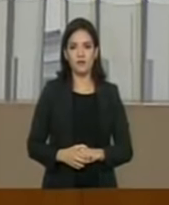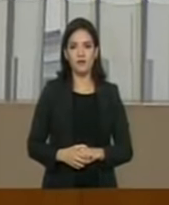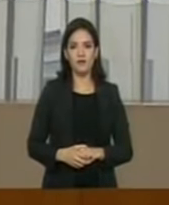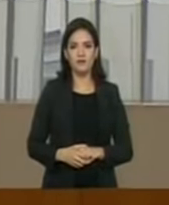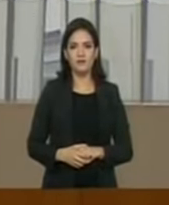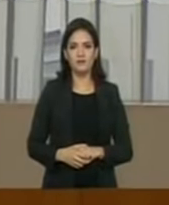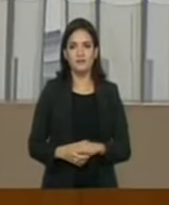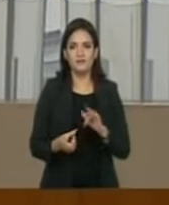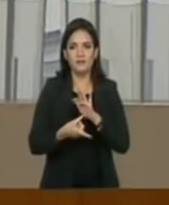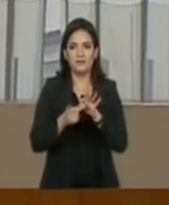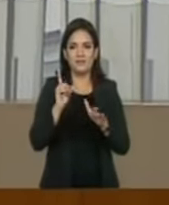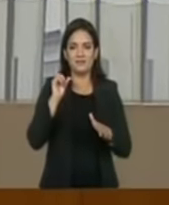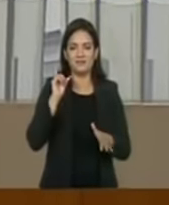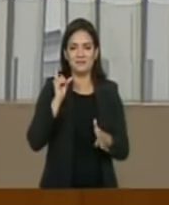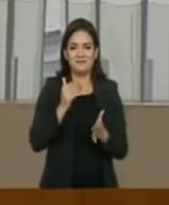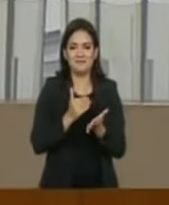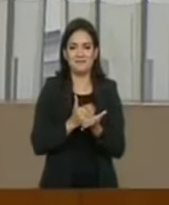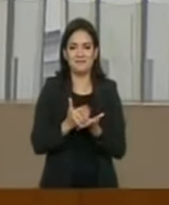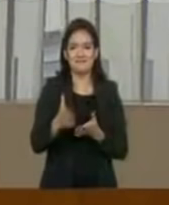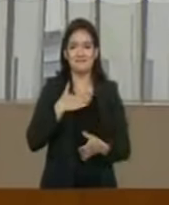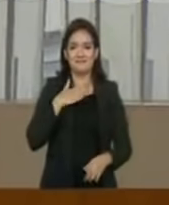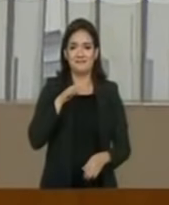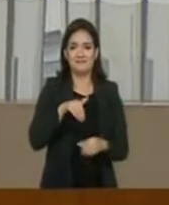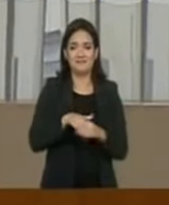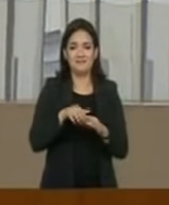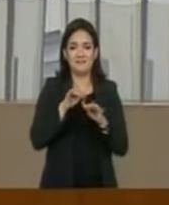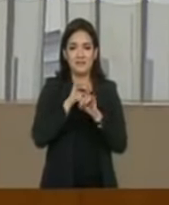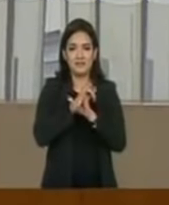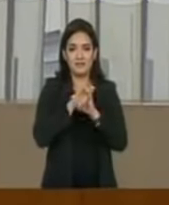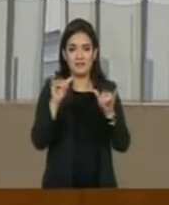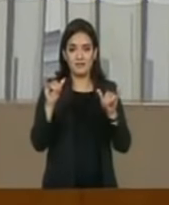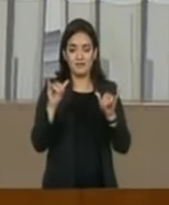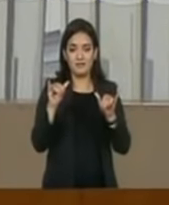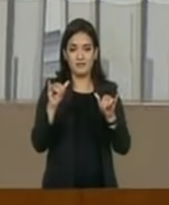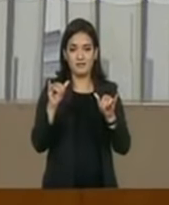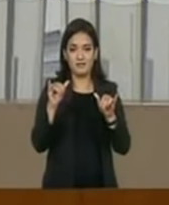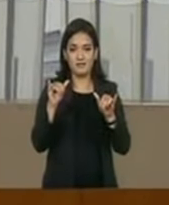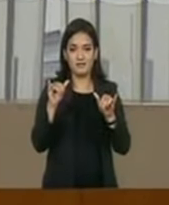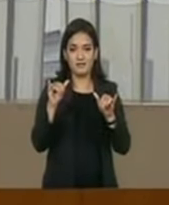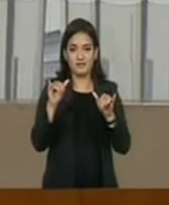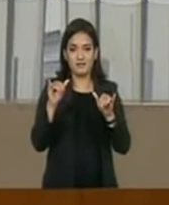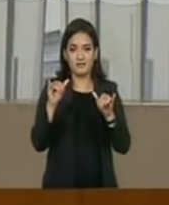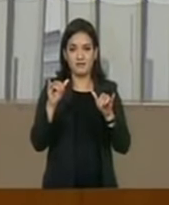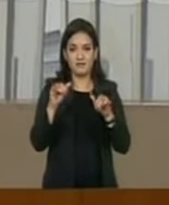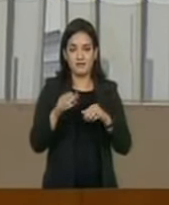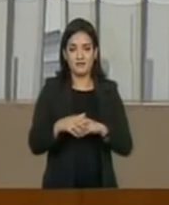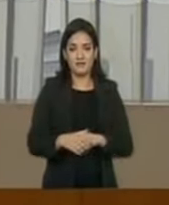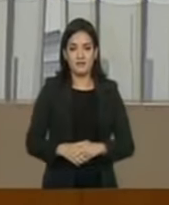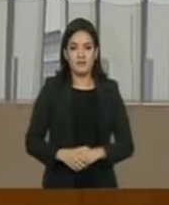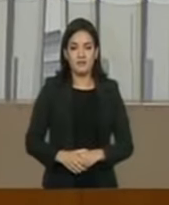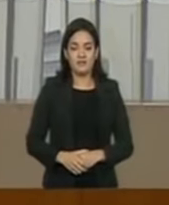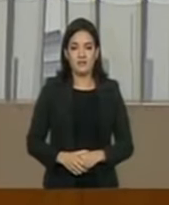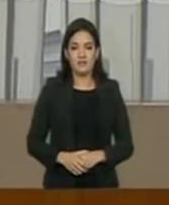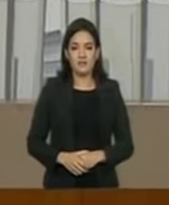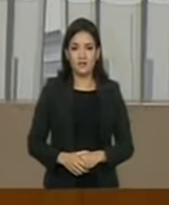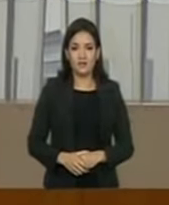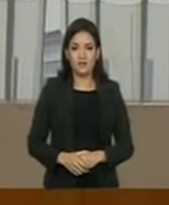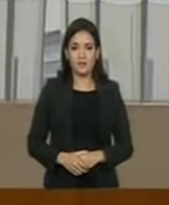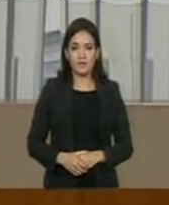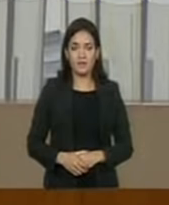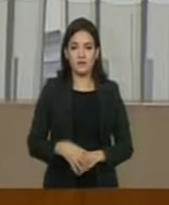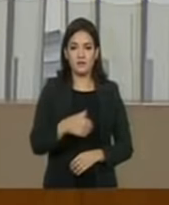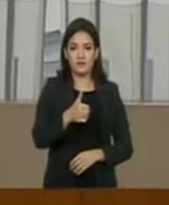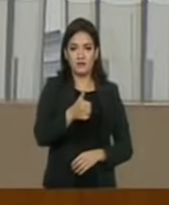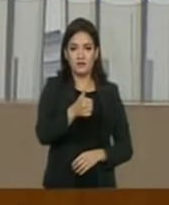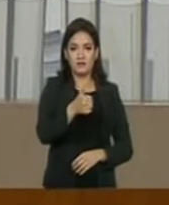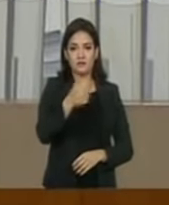eu faço um comunicado à corte em razão da 11ª cúpula do brics que